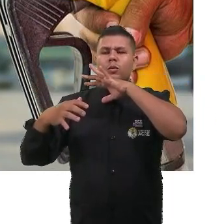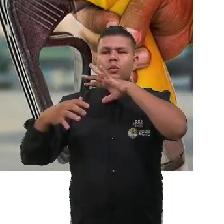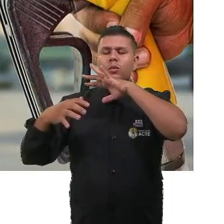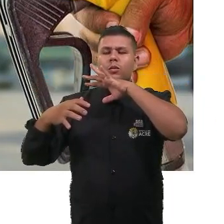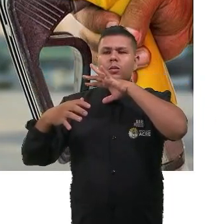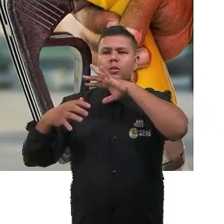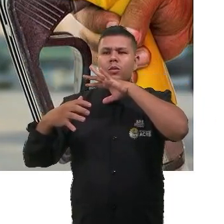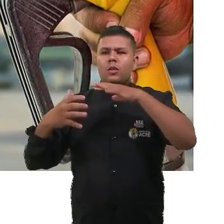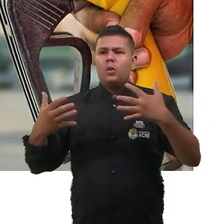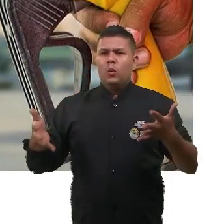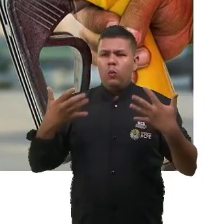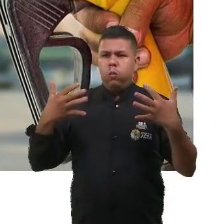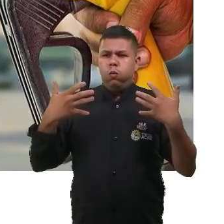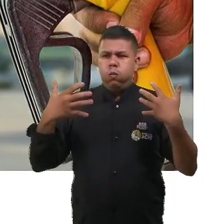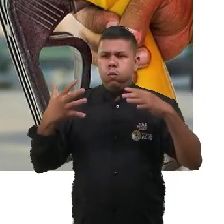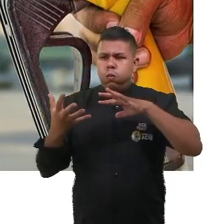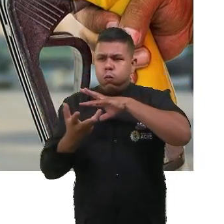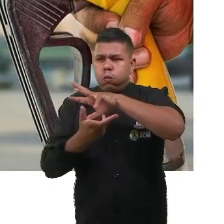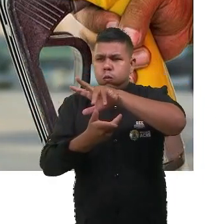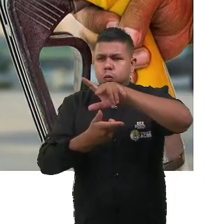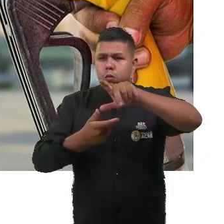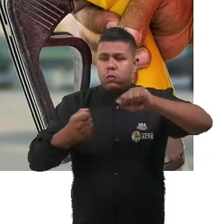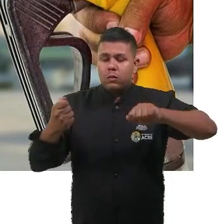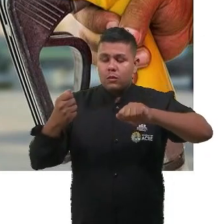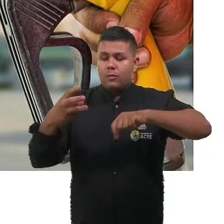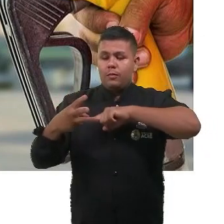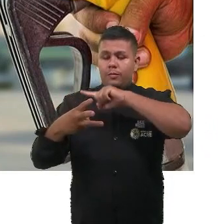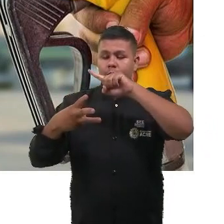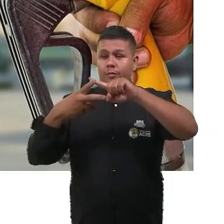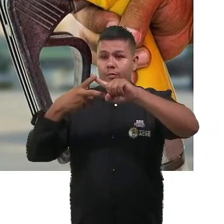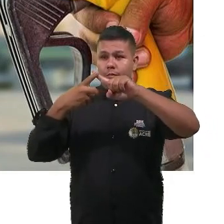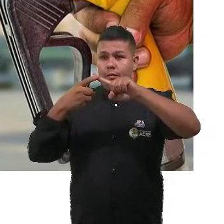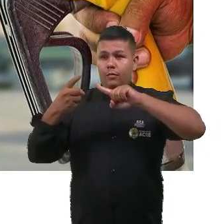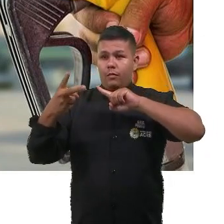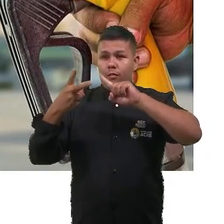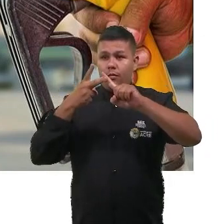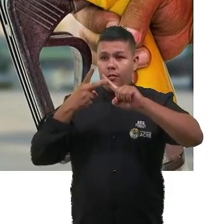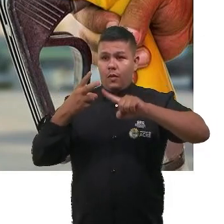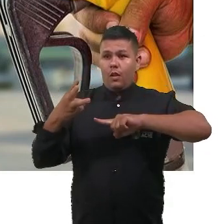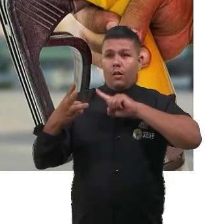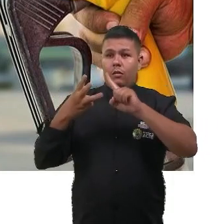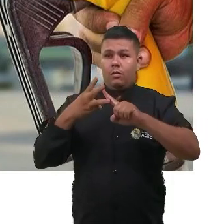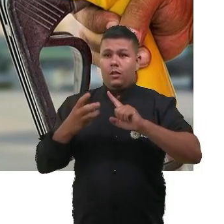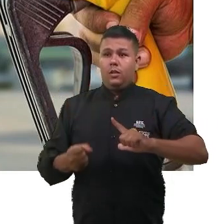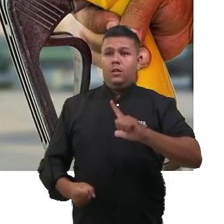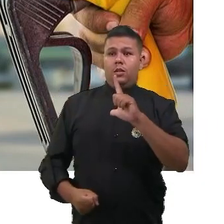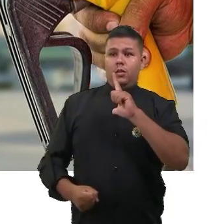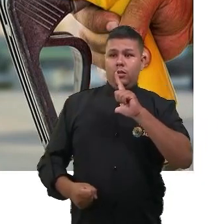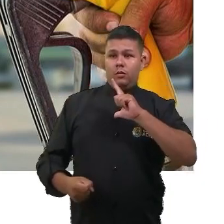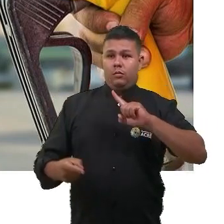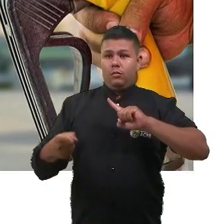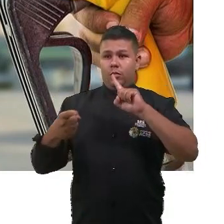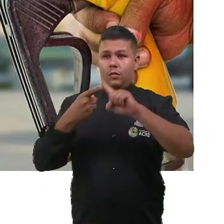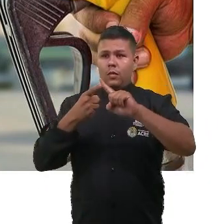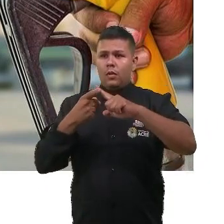A gasolina, ela é dividida em 3 etapas: gasolina comum, gasolina